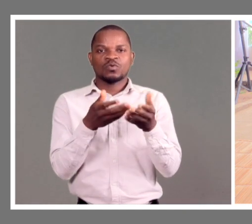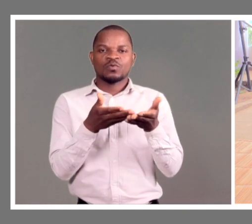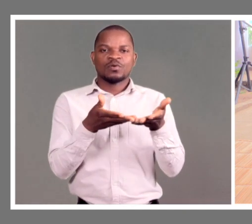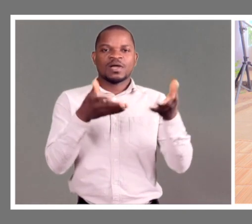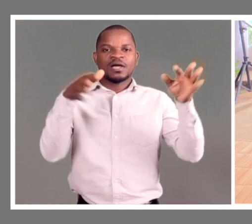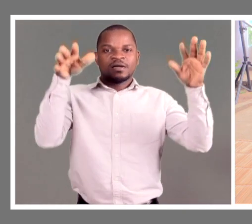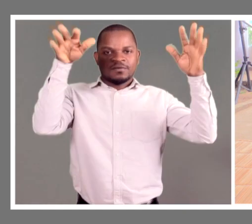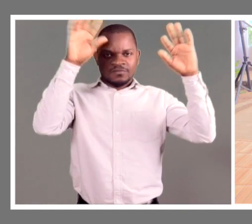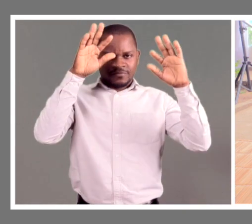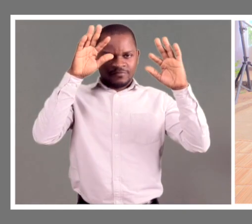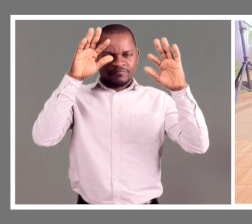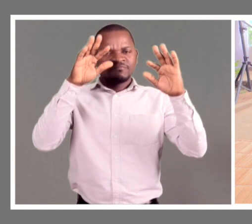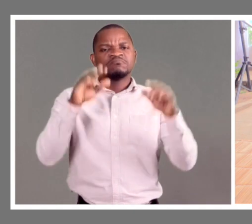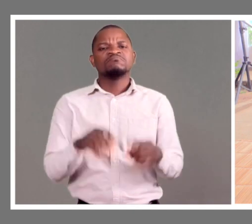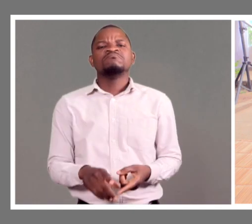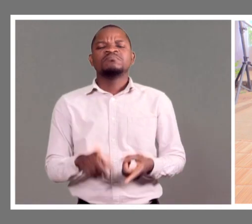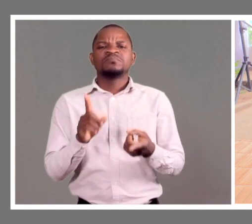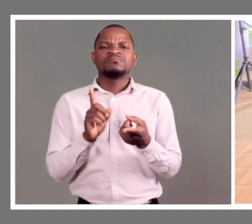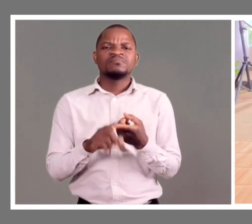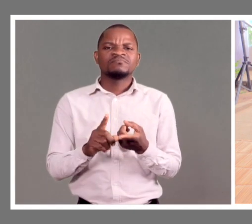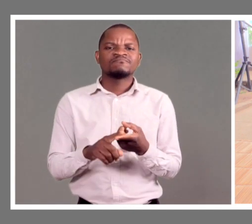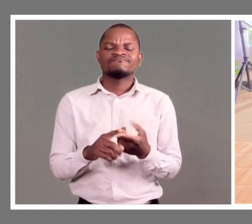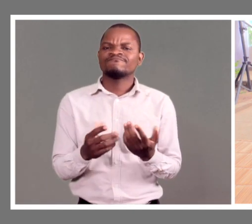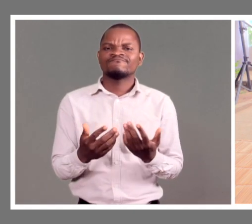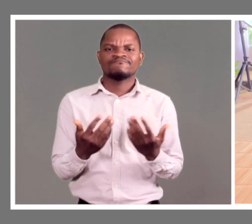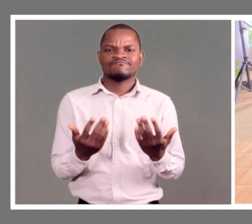só.